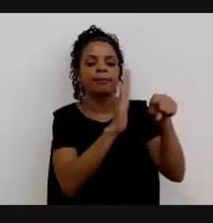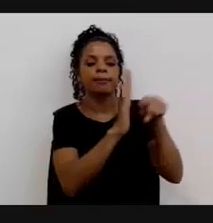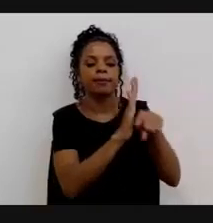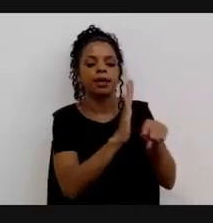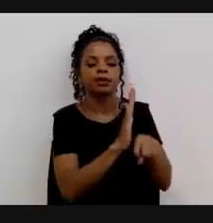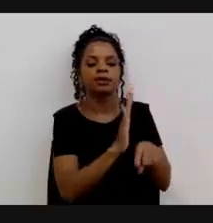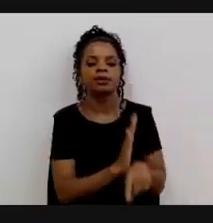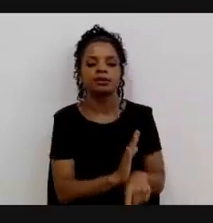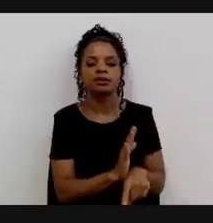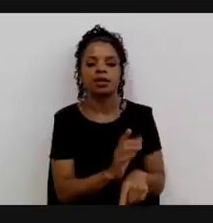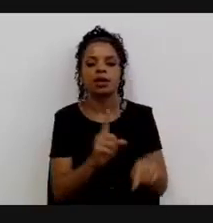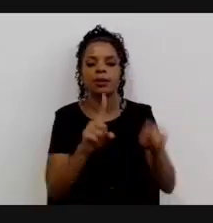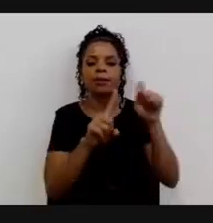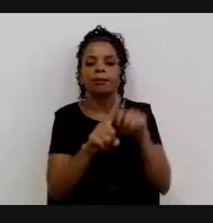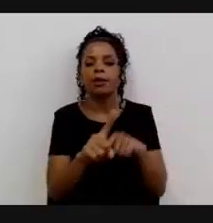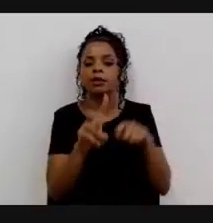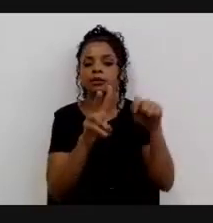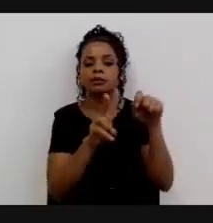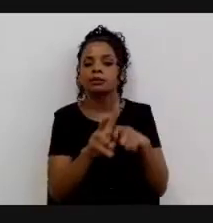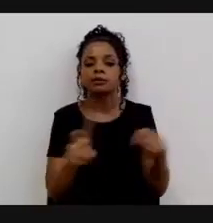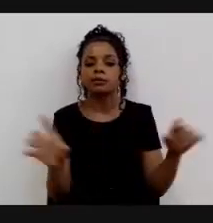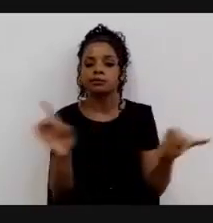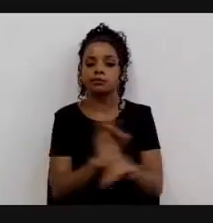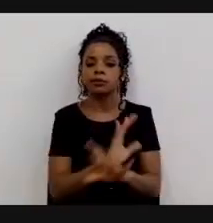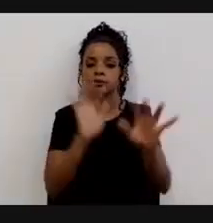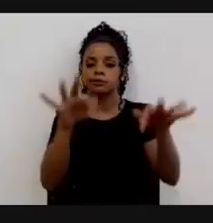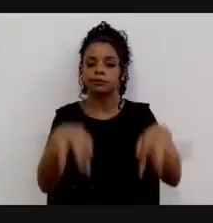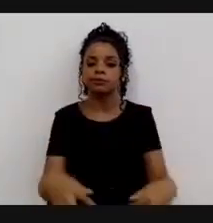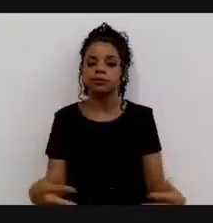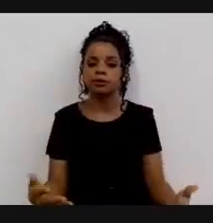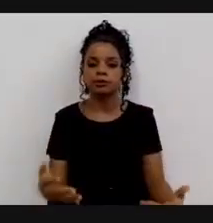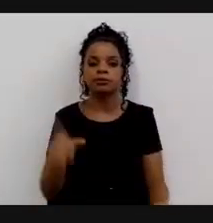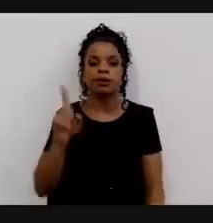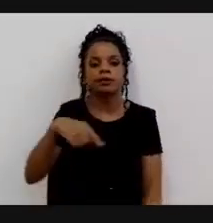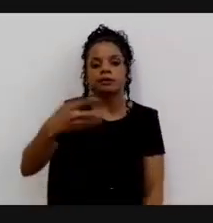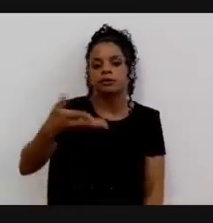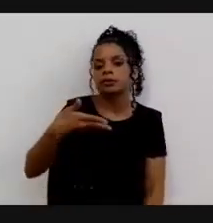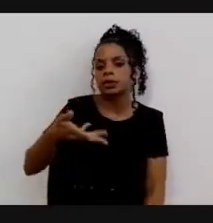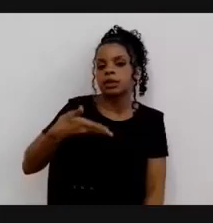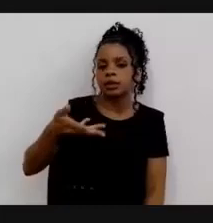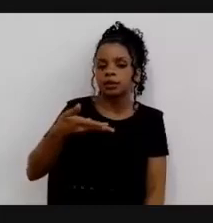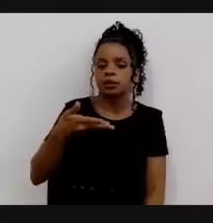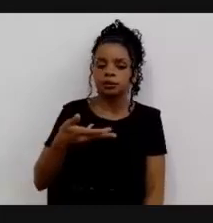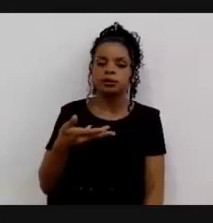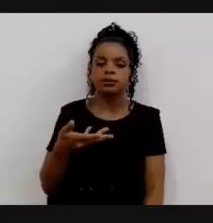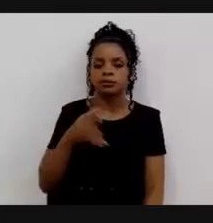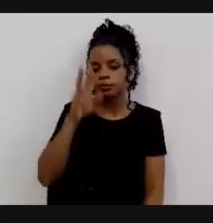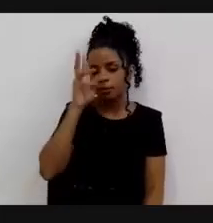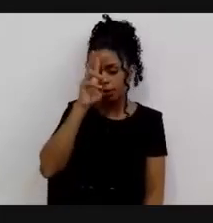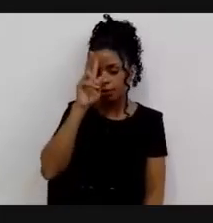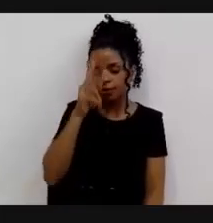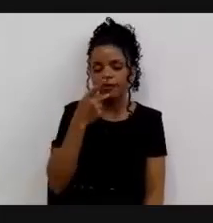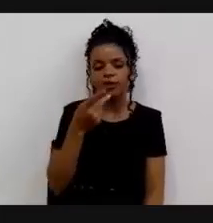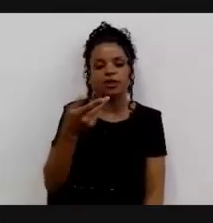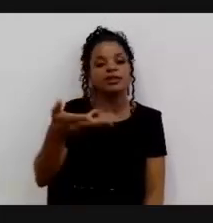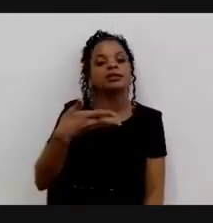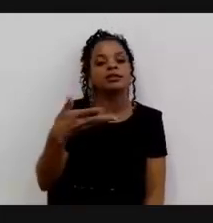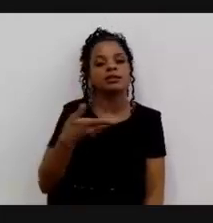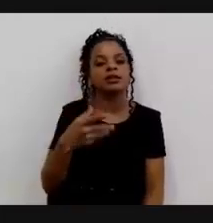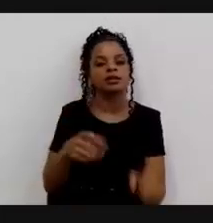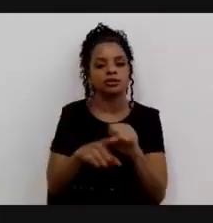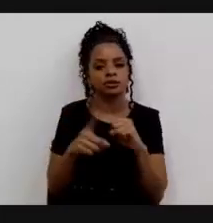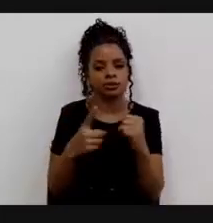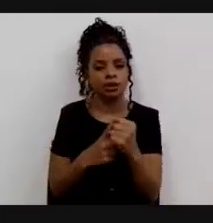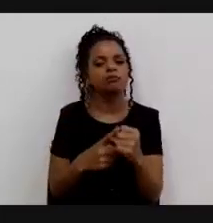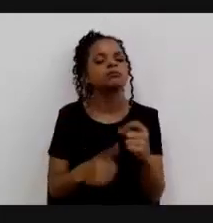mês, 2 meses, você resolve o problema. Então, tem essa questão da aceleração. Lembra que eu falei da aceleração social? A aceleração